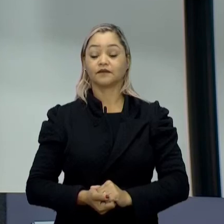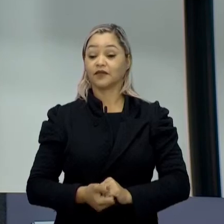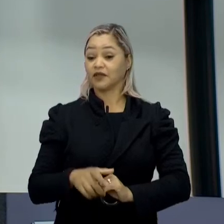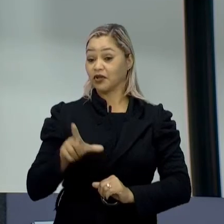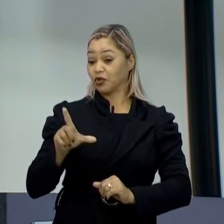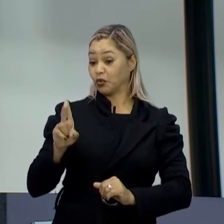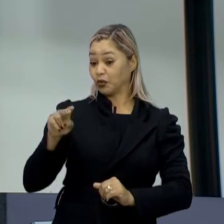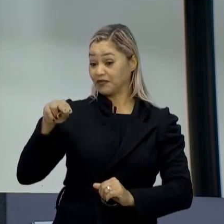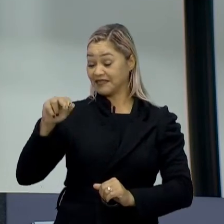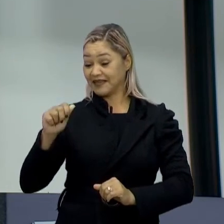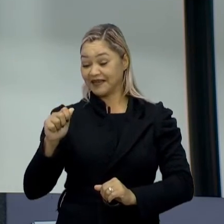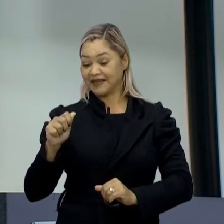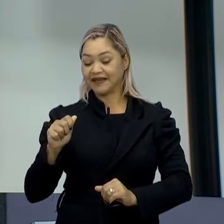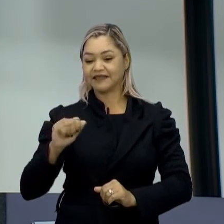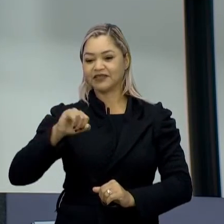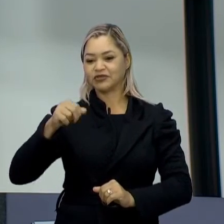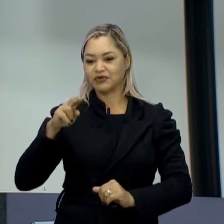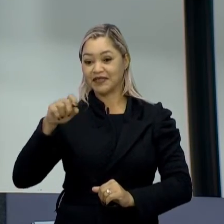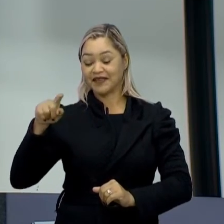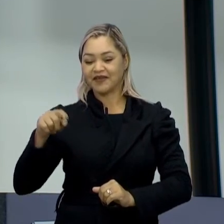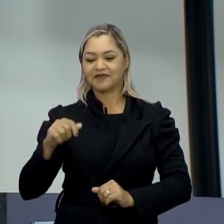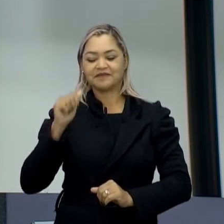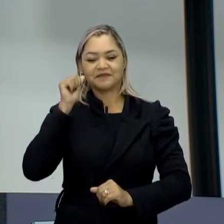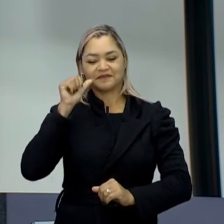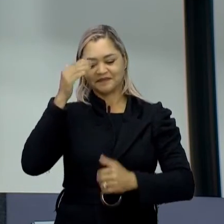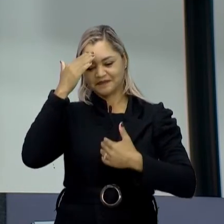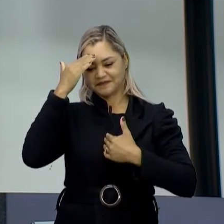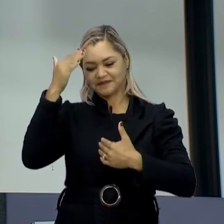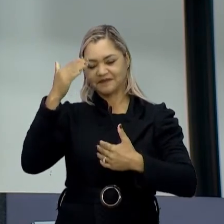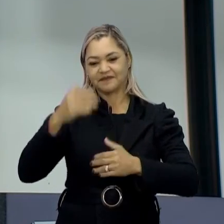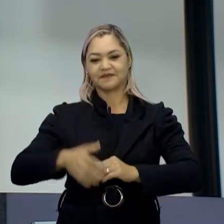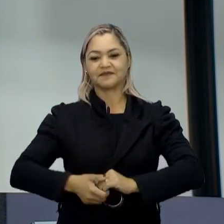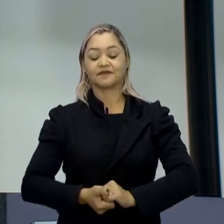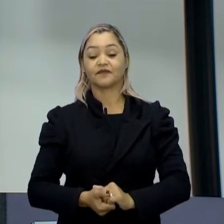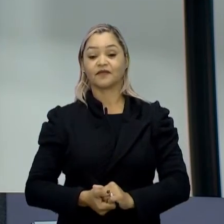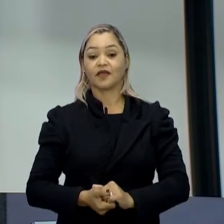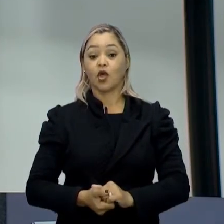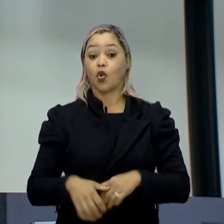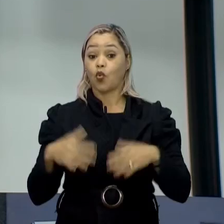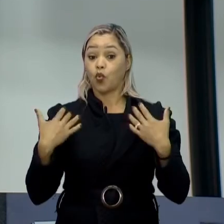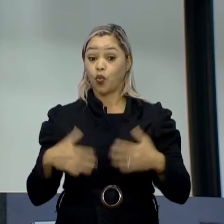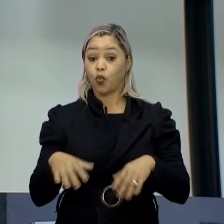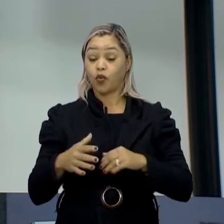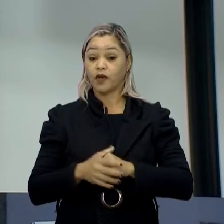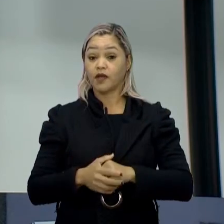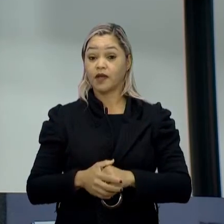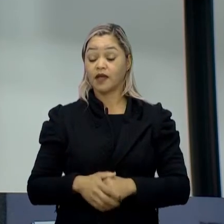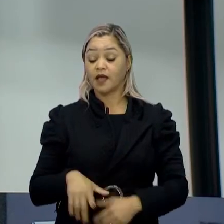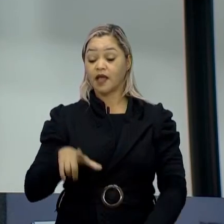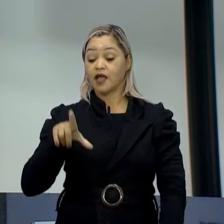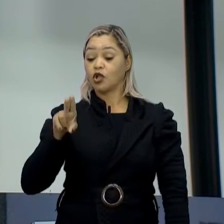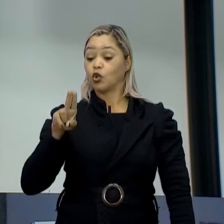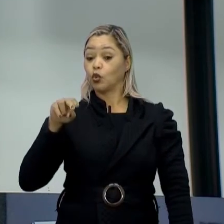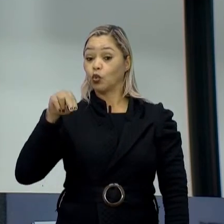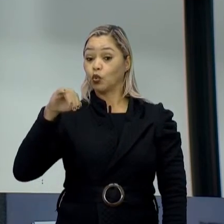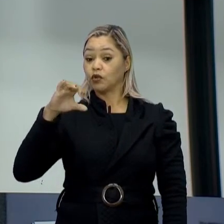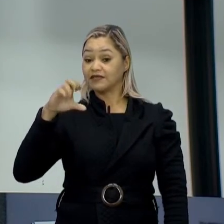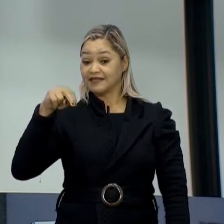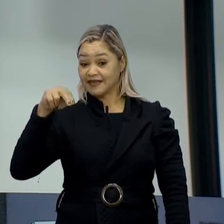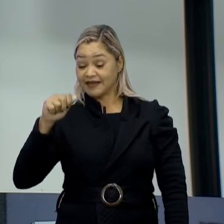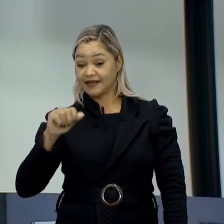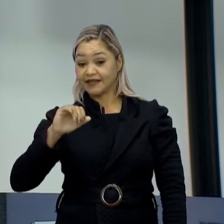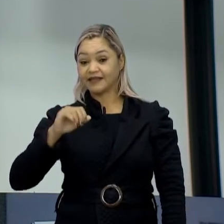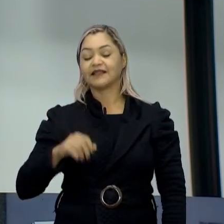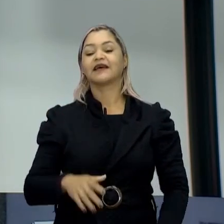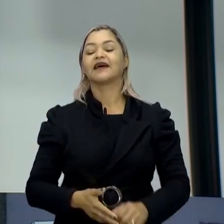Luciana, Julião, muito obrigada. E aí eu disse, Juliana, já corrijo aqui, é Luciana Julião, muito obrigada.